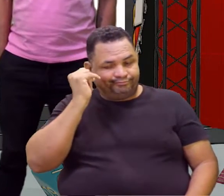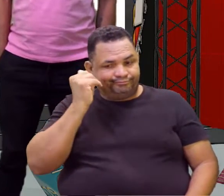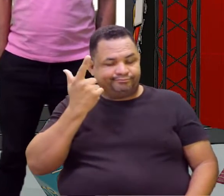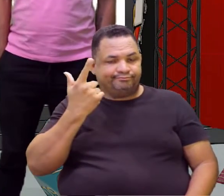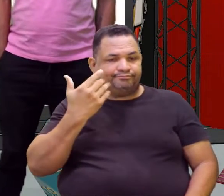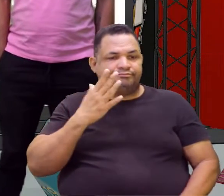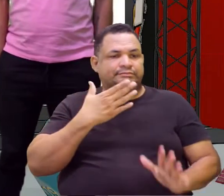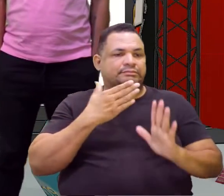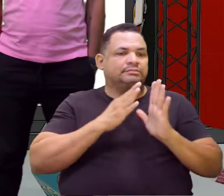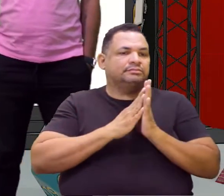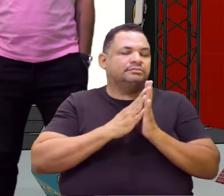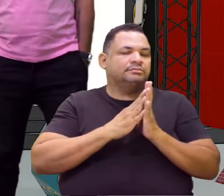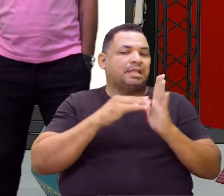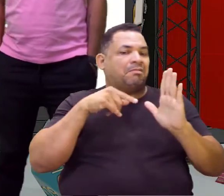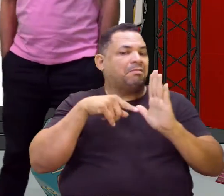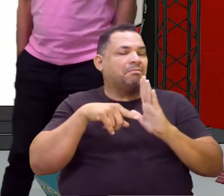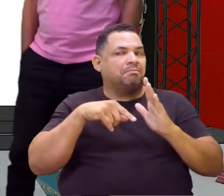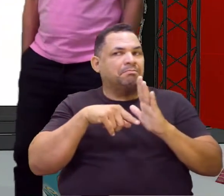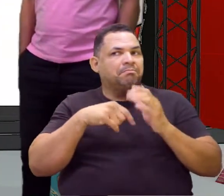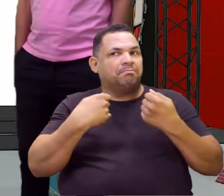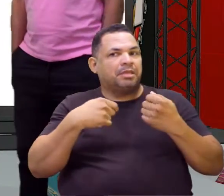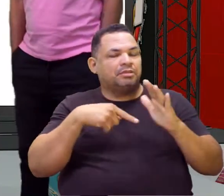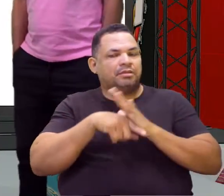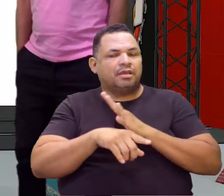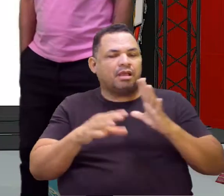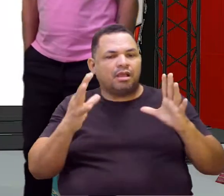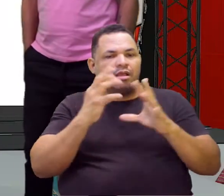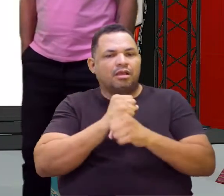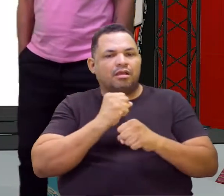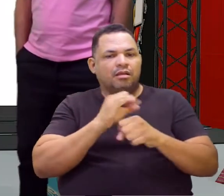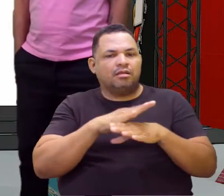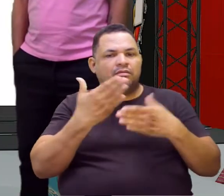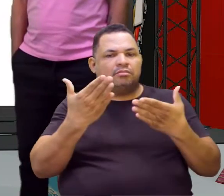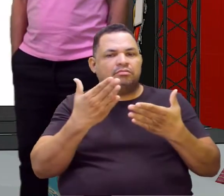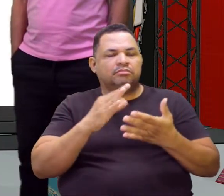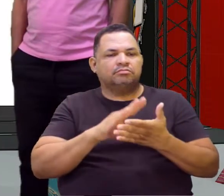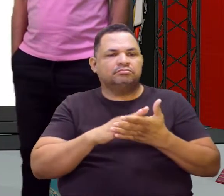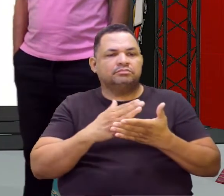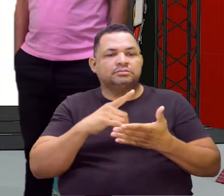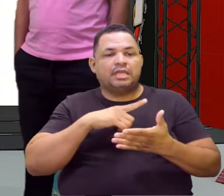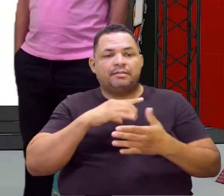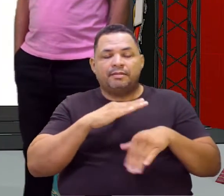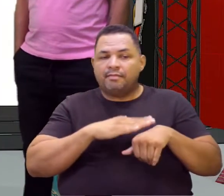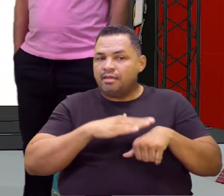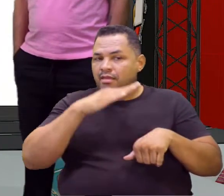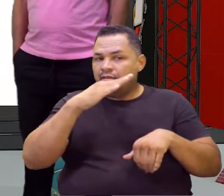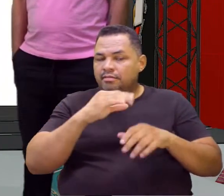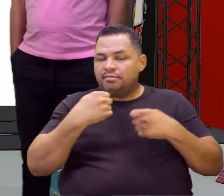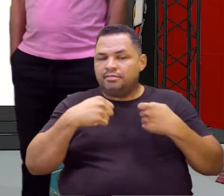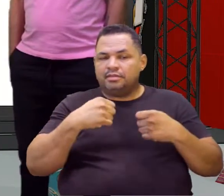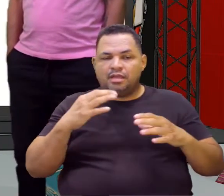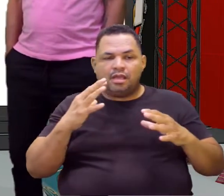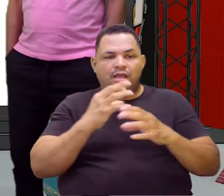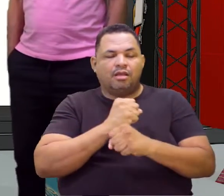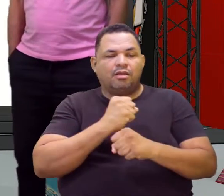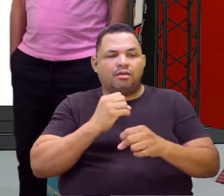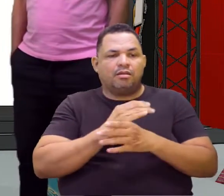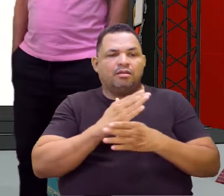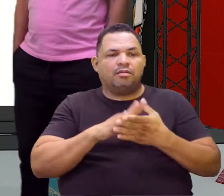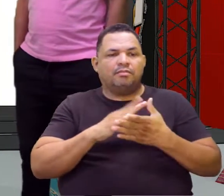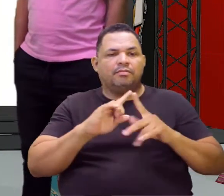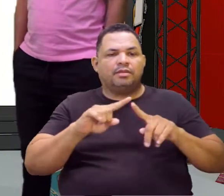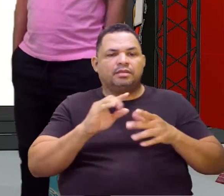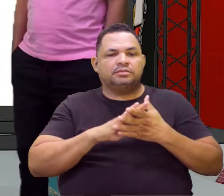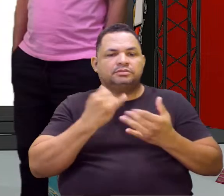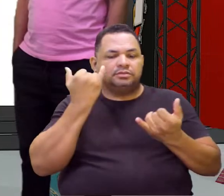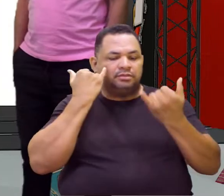né? Não vai pedir basicamente para calcular a área, sempre vai pedir algo a mais, mas claro que precisa do cálculo de área, mas uma